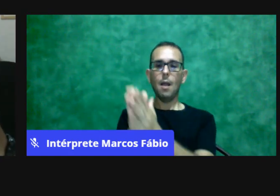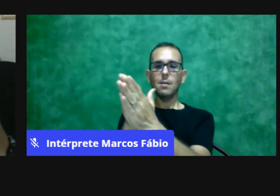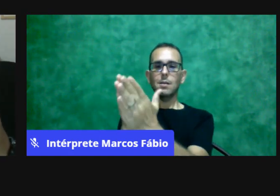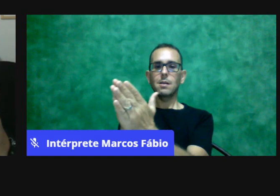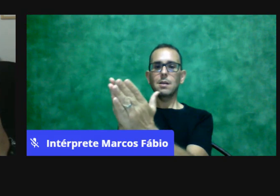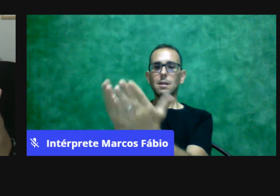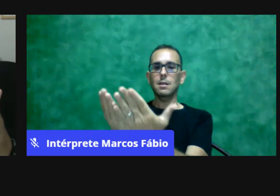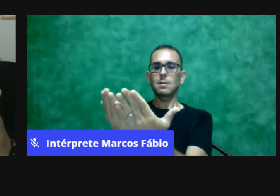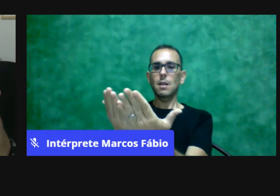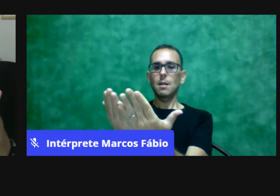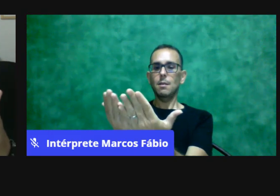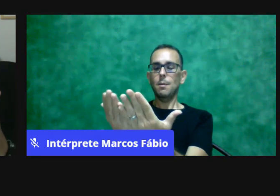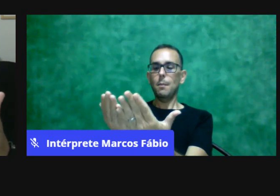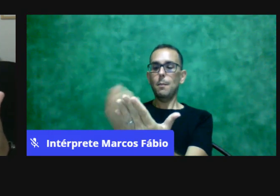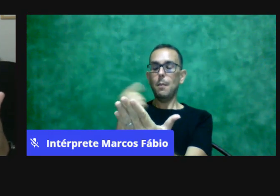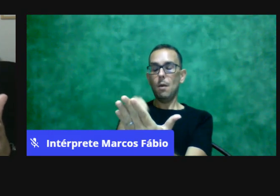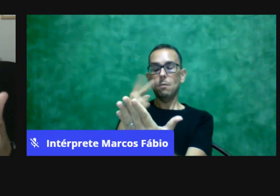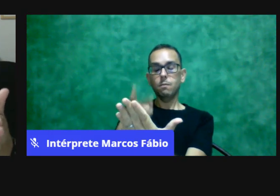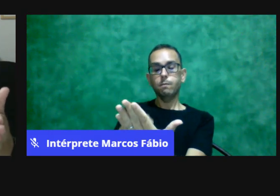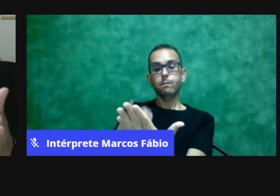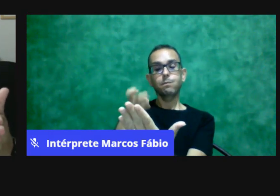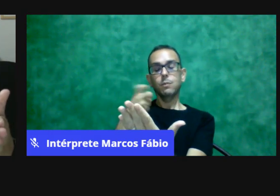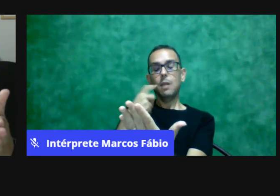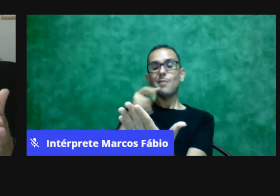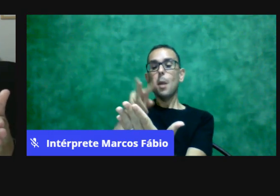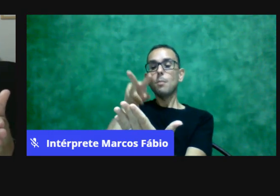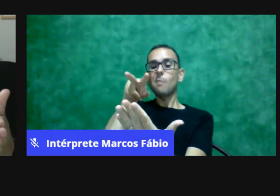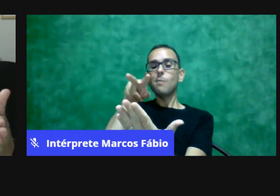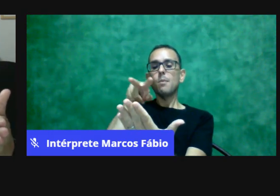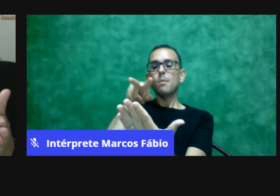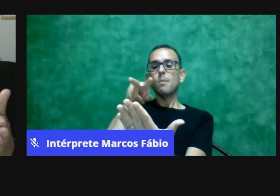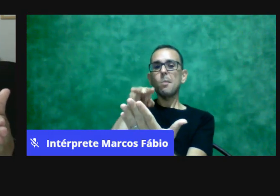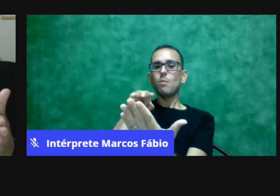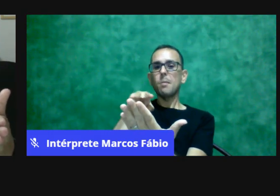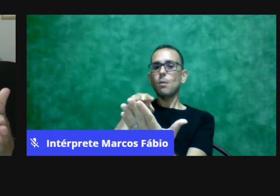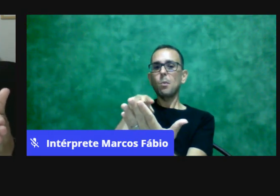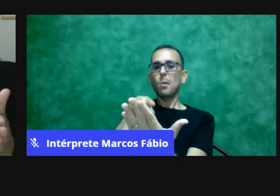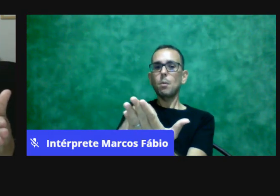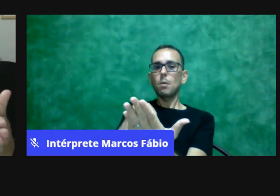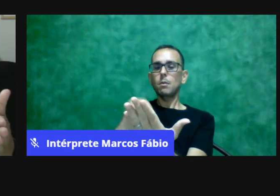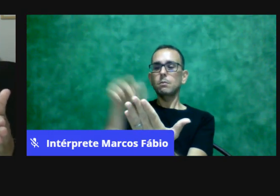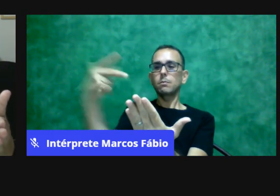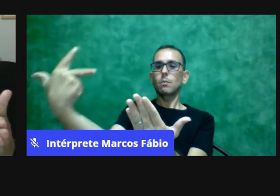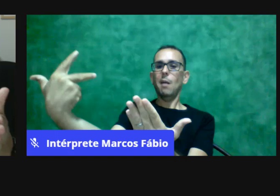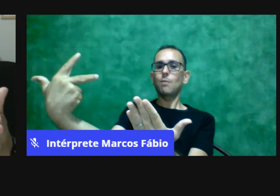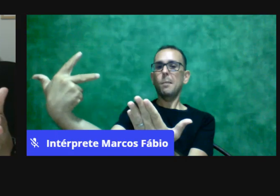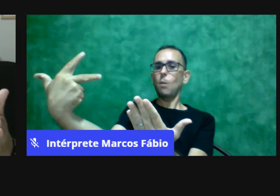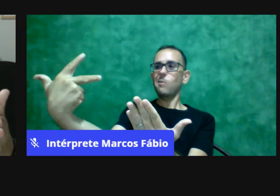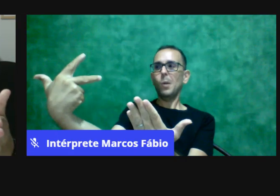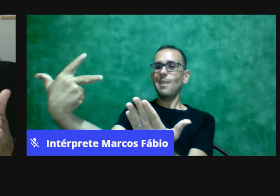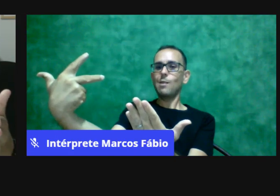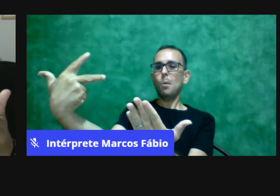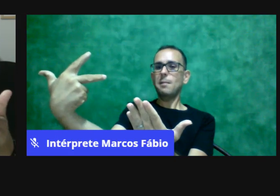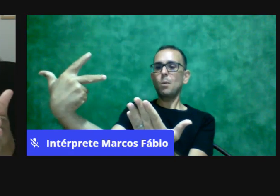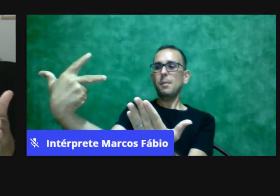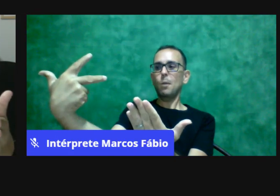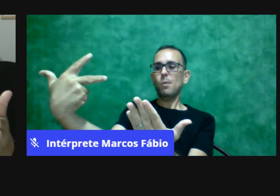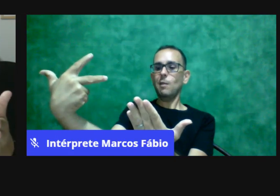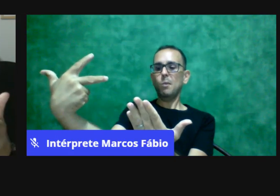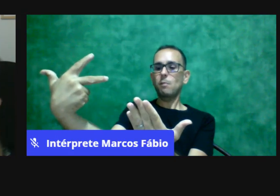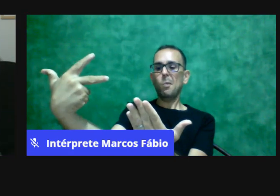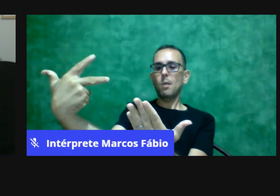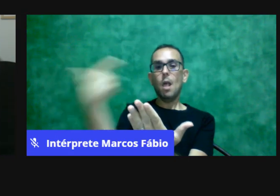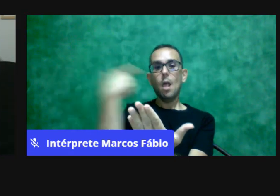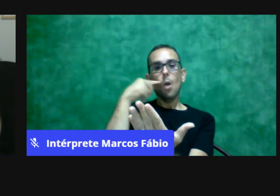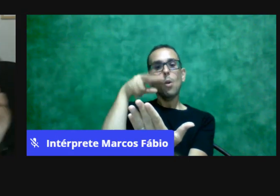faço a leitura para mim, eu olhando o livro, mas a câmera me filmando fazendo essa leitura, certo? Então, eu